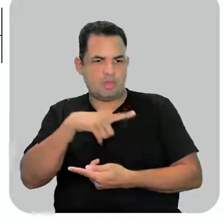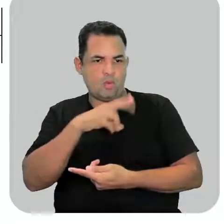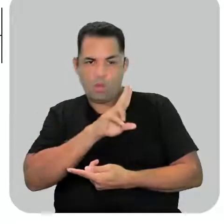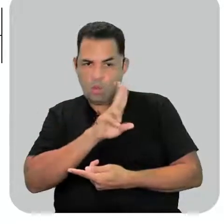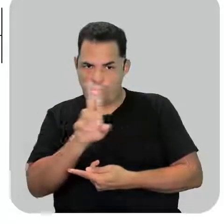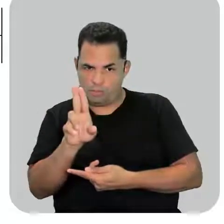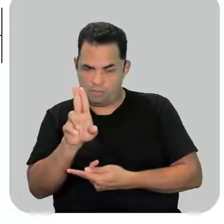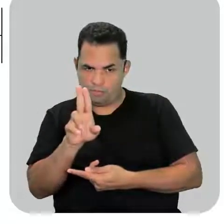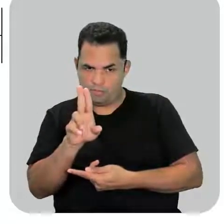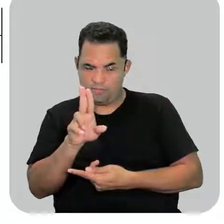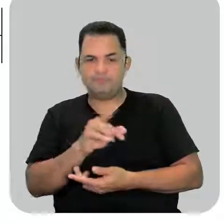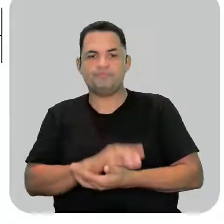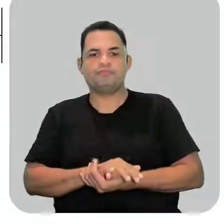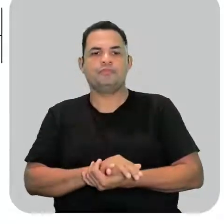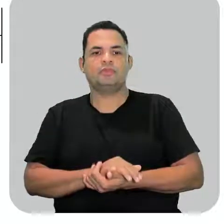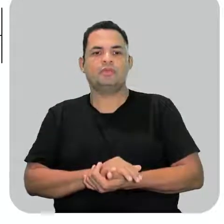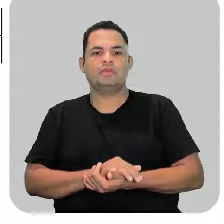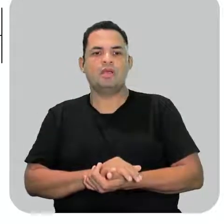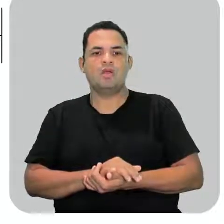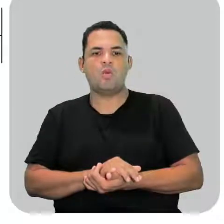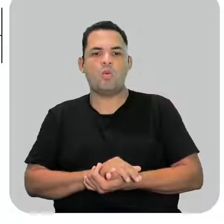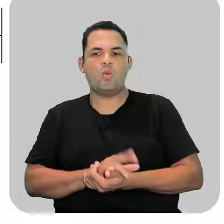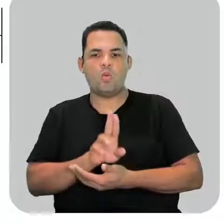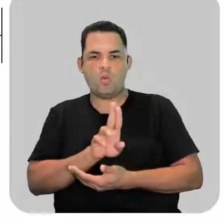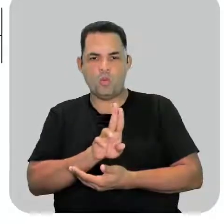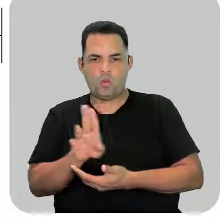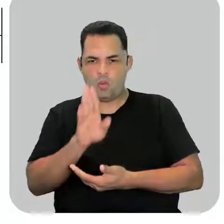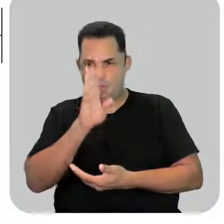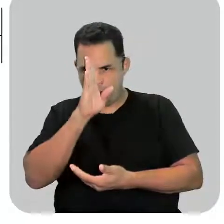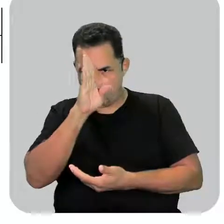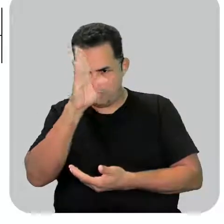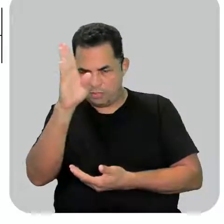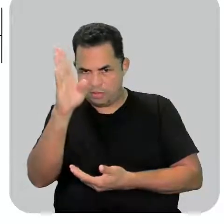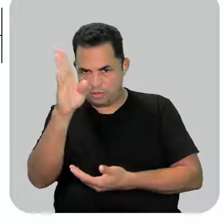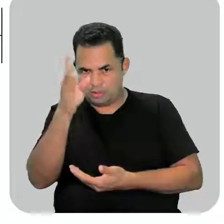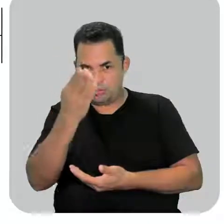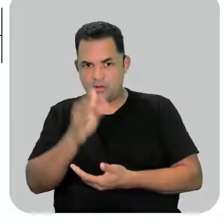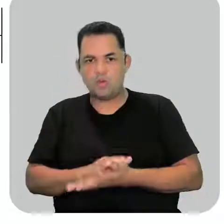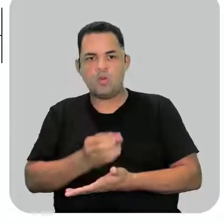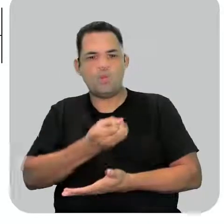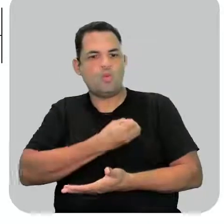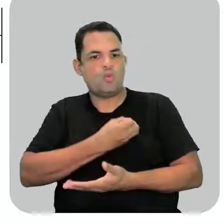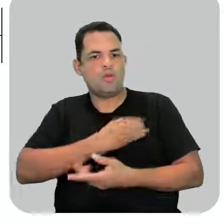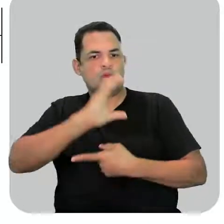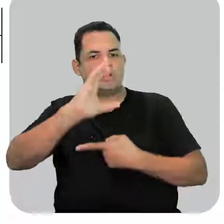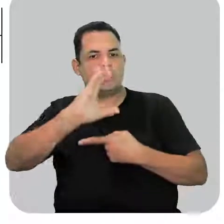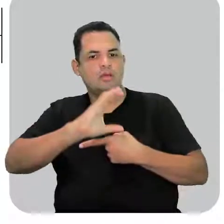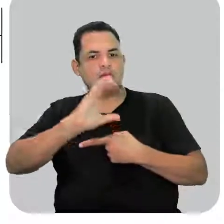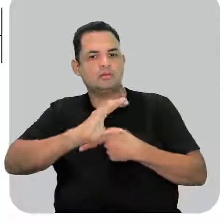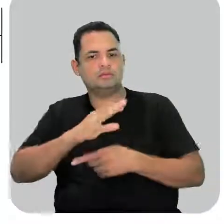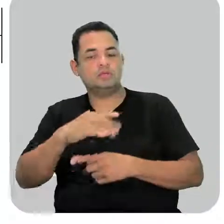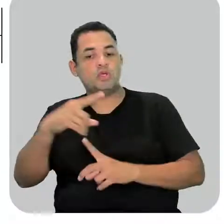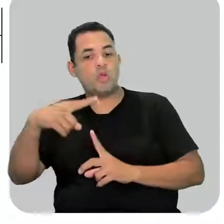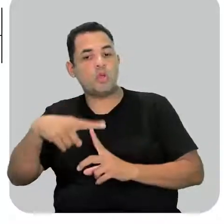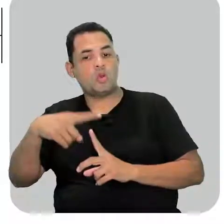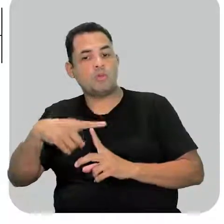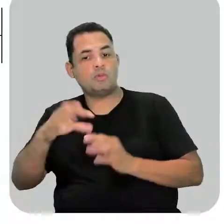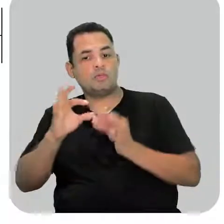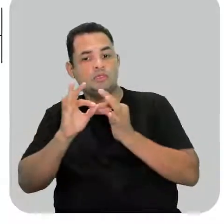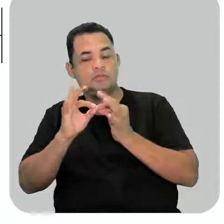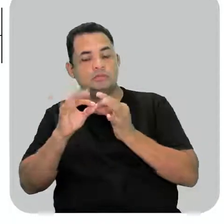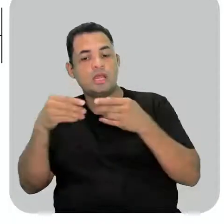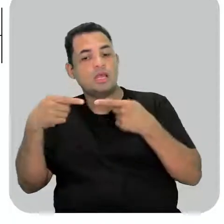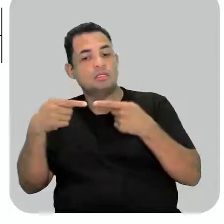né? Daí eu vou dar o nome da cadeia principal, onde eu tenho que ver o número de carbonos e o tipo de